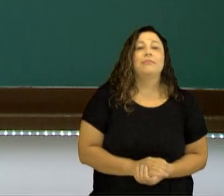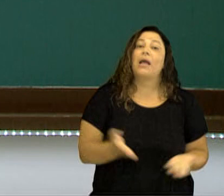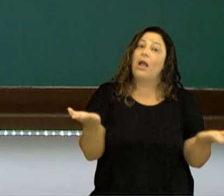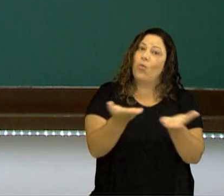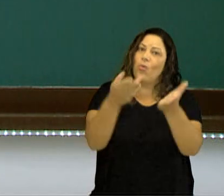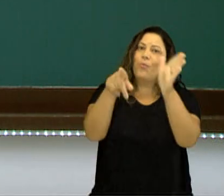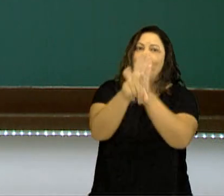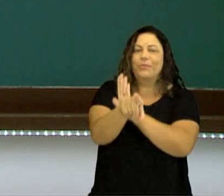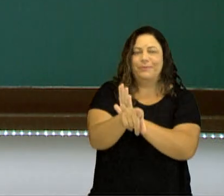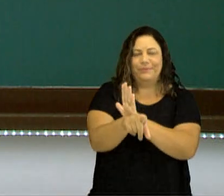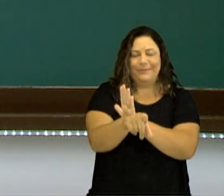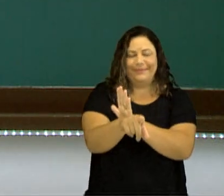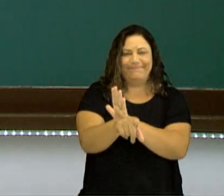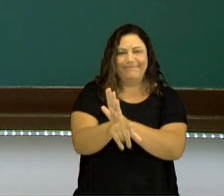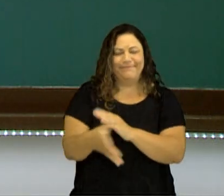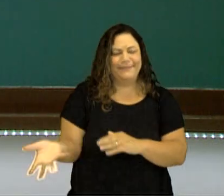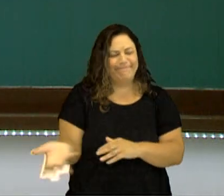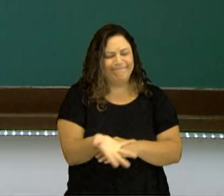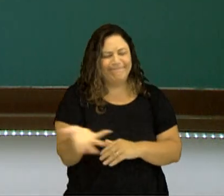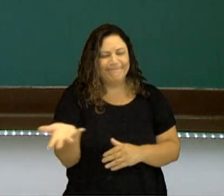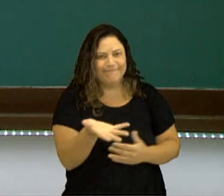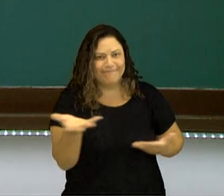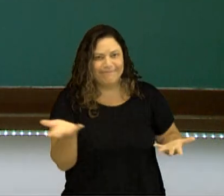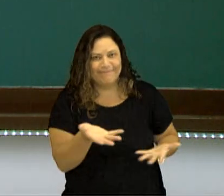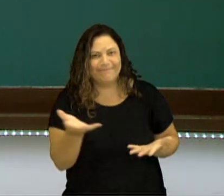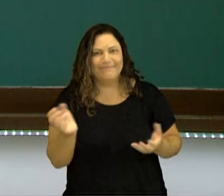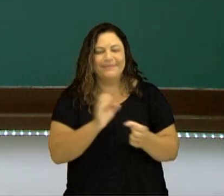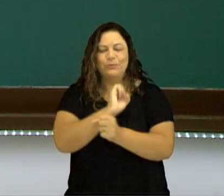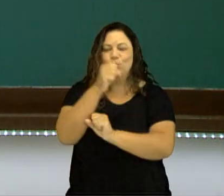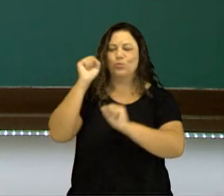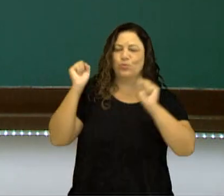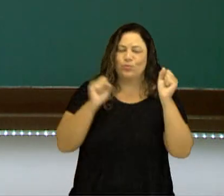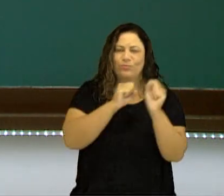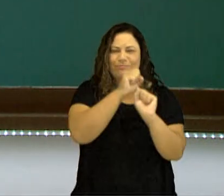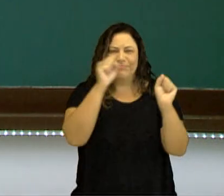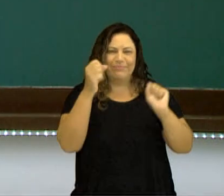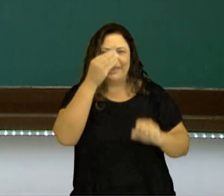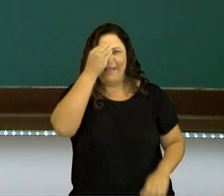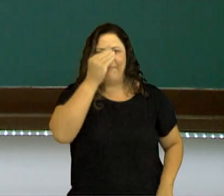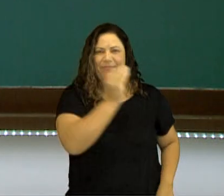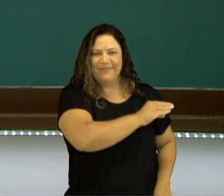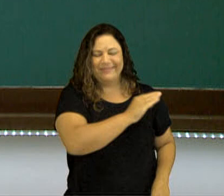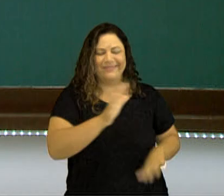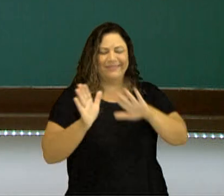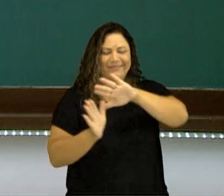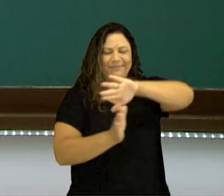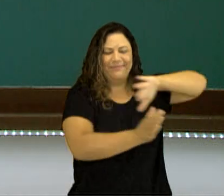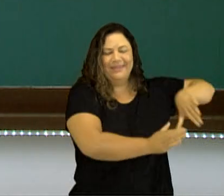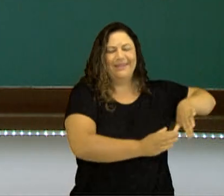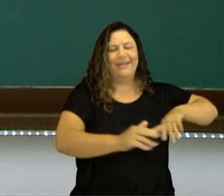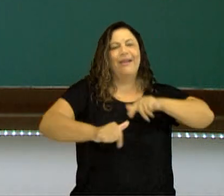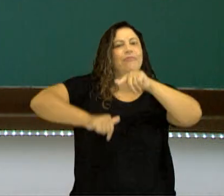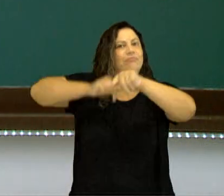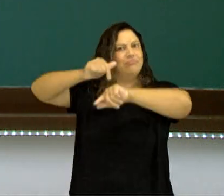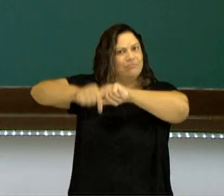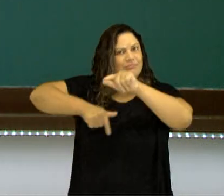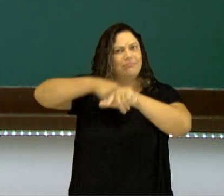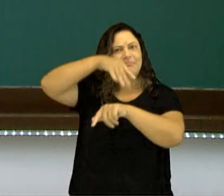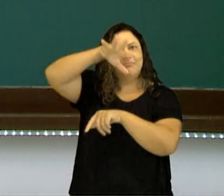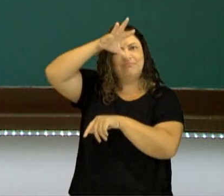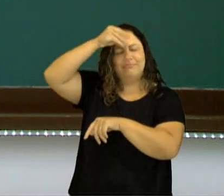quiz para dar uma aquecida aí, para você tirar essa preguiça do corpo, e vamos trabalhar para que esse